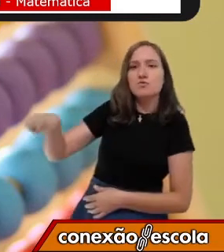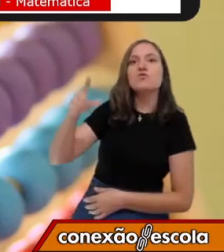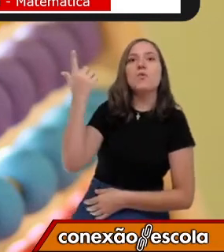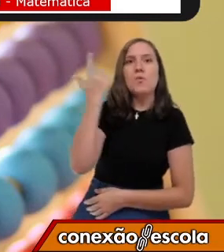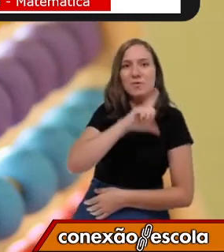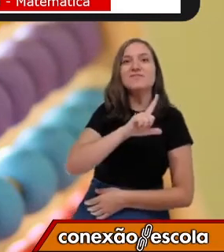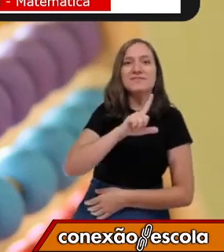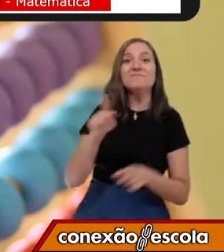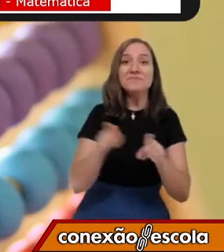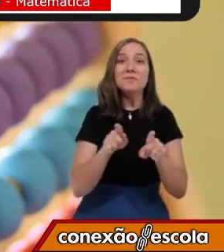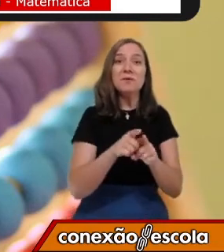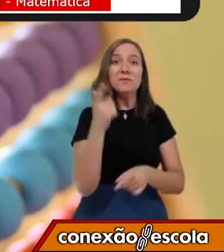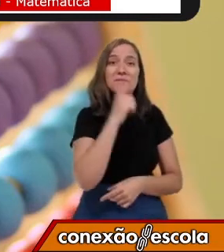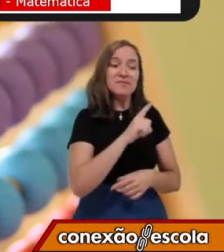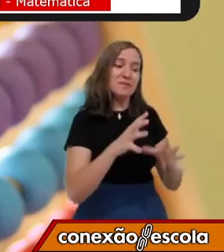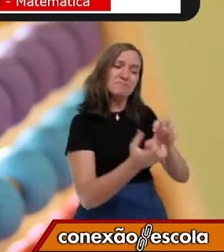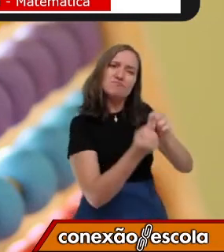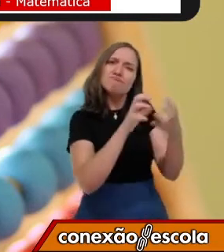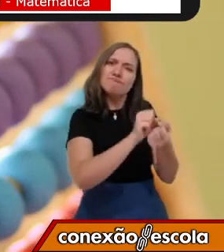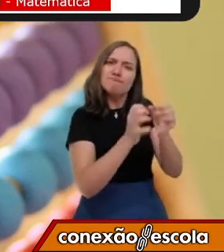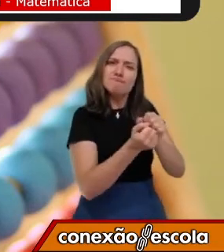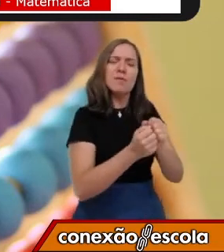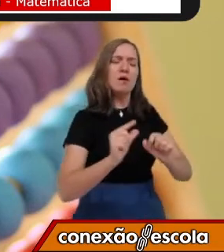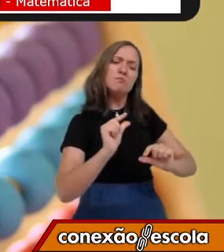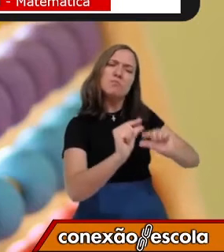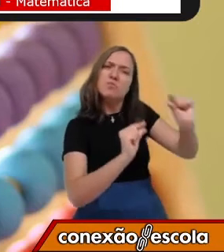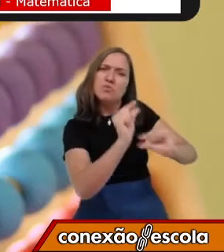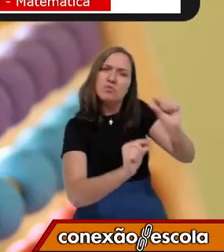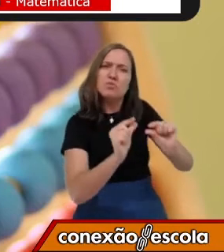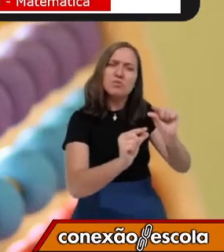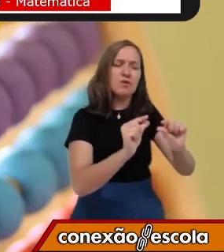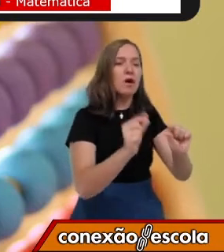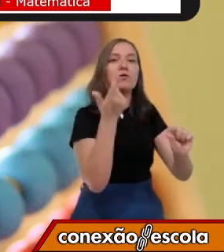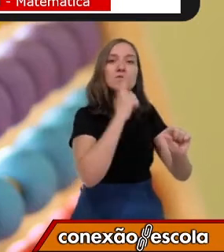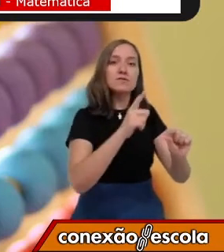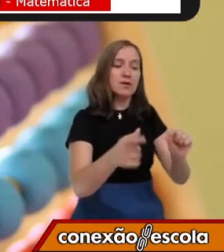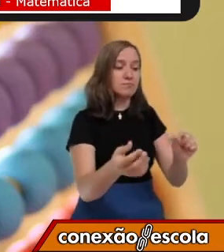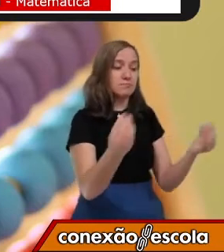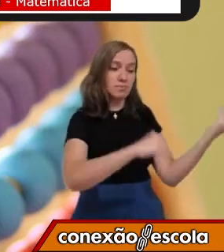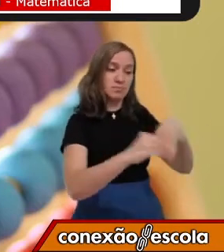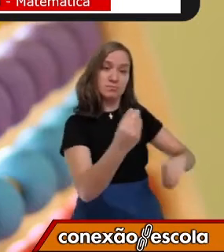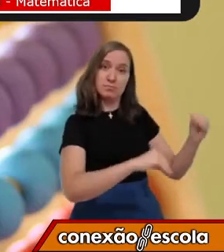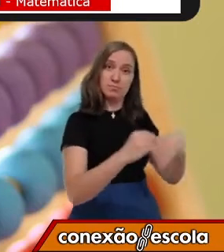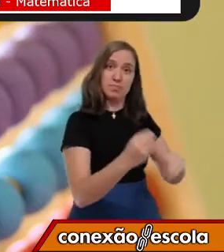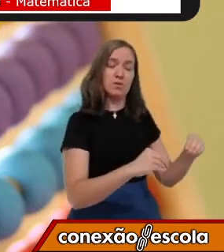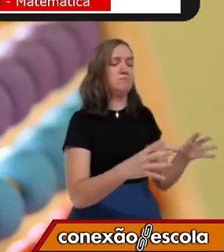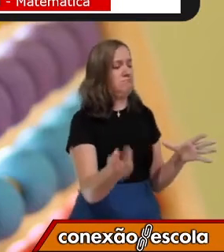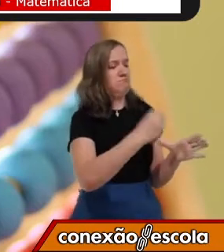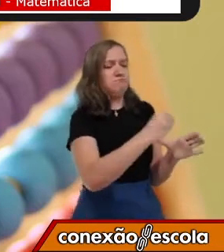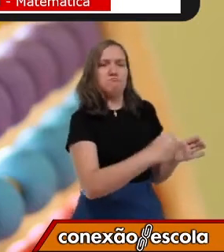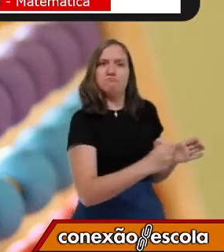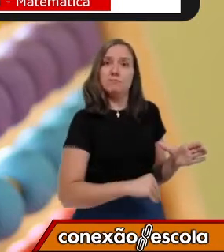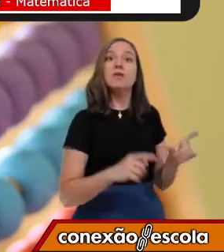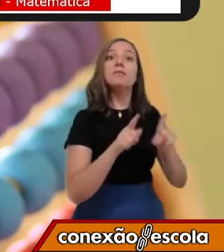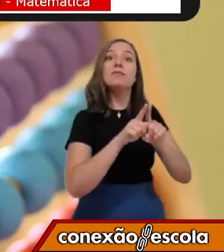um saquinho de argila e colocavam todas essas quantidades de cones dentro do saquinho e depois eles registravam